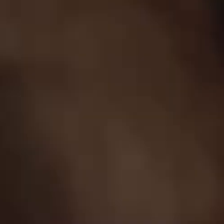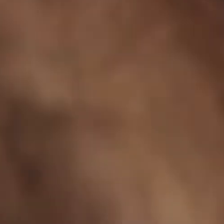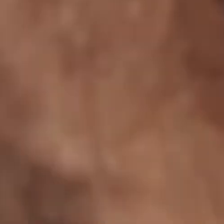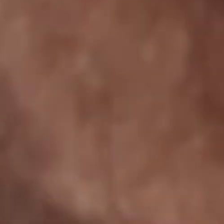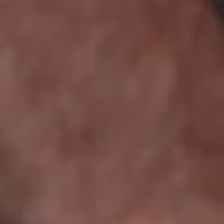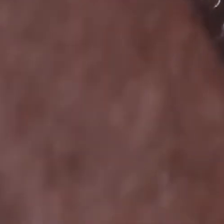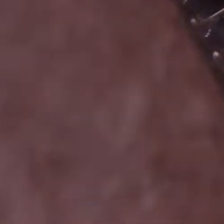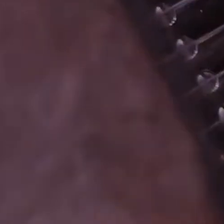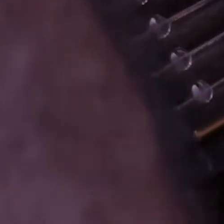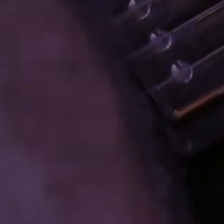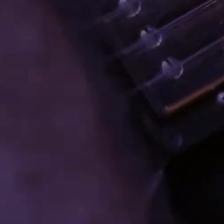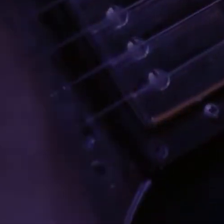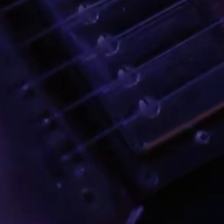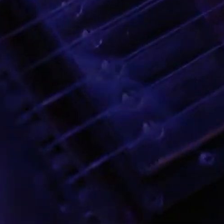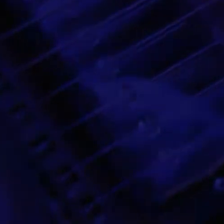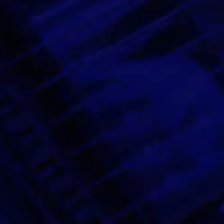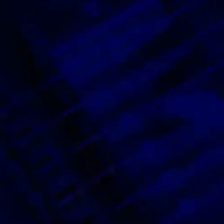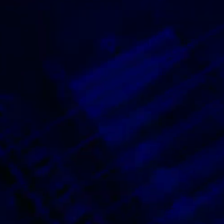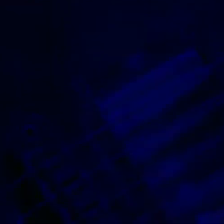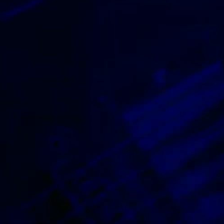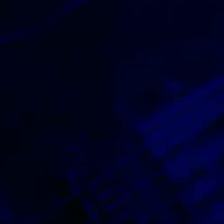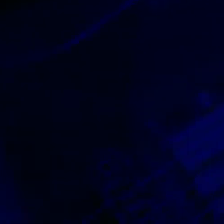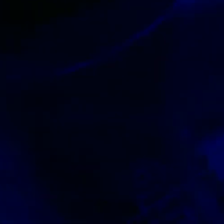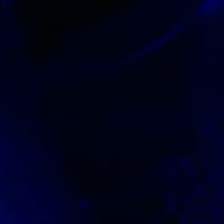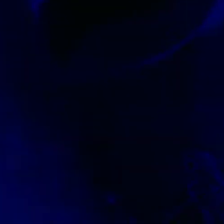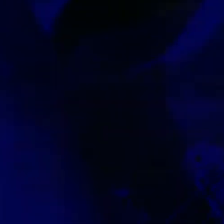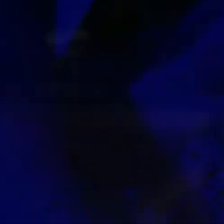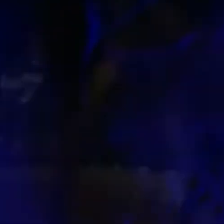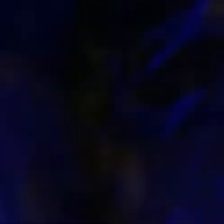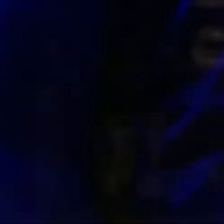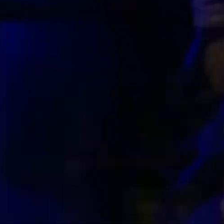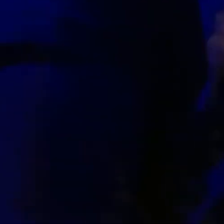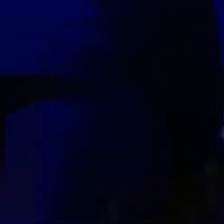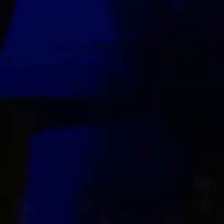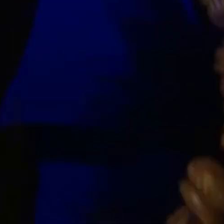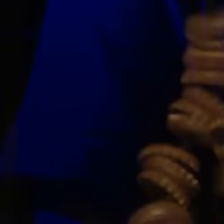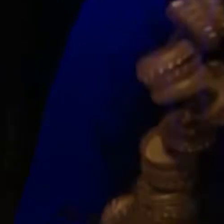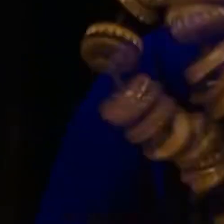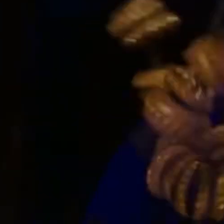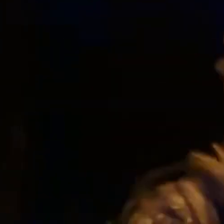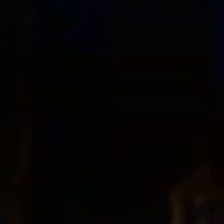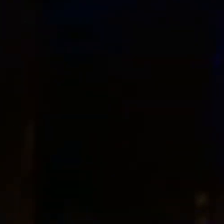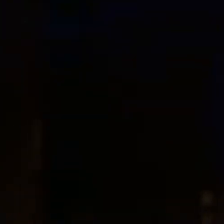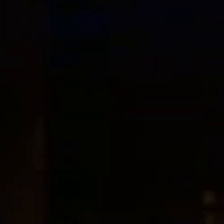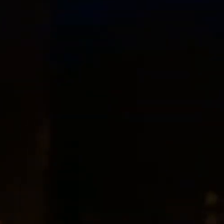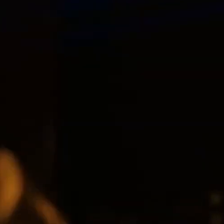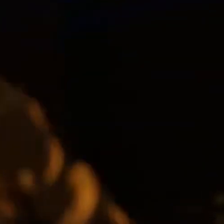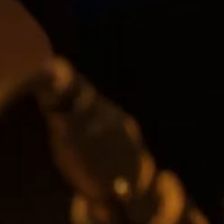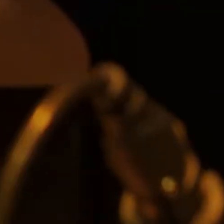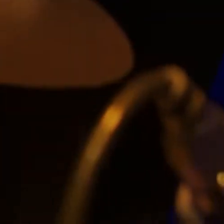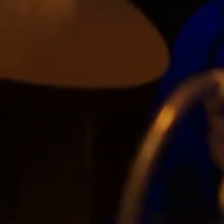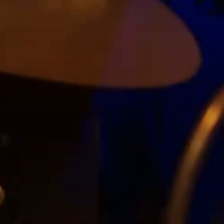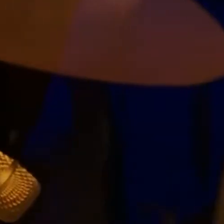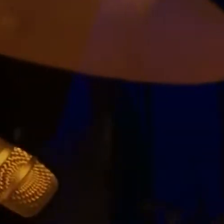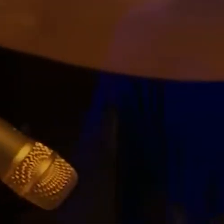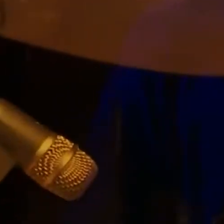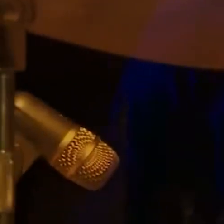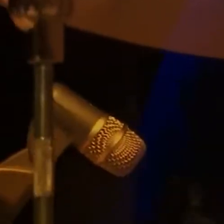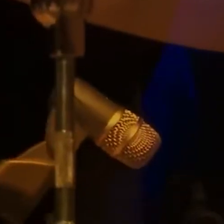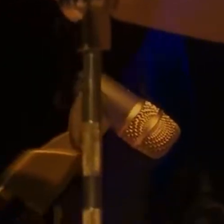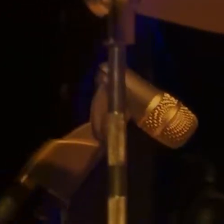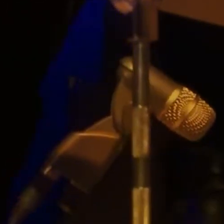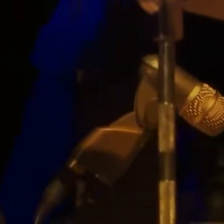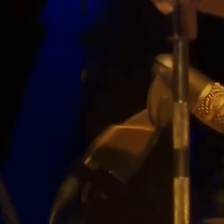Zarpou do cais, foi esses dias pra trás, partiu e